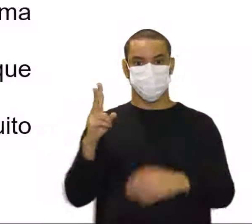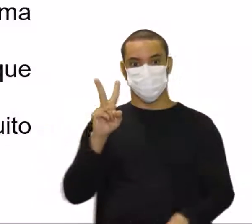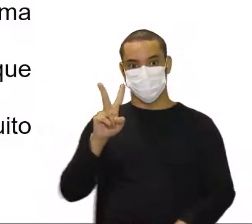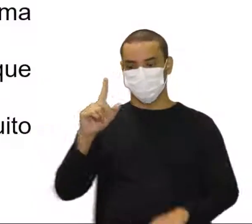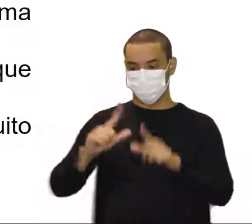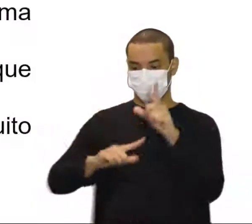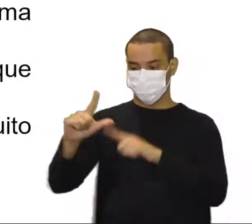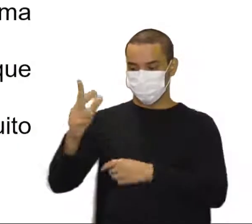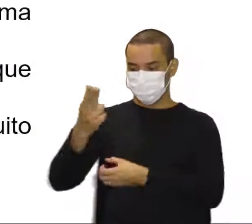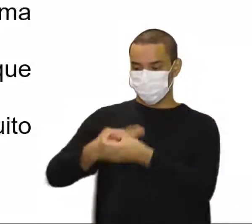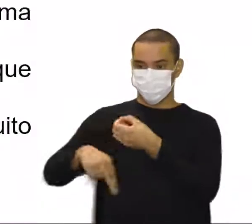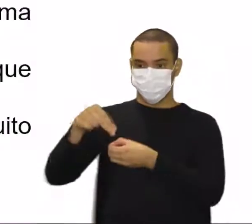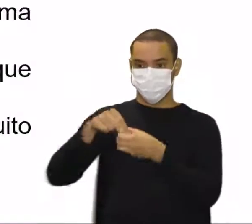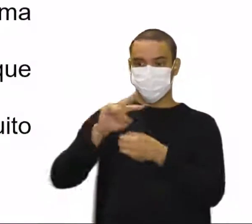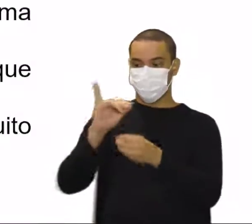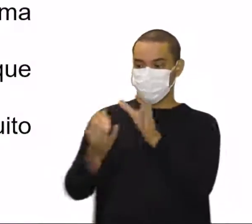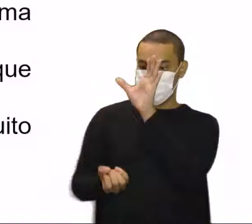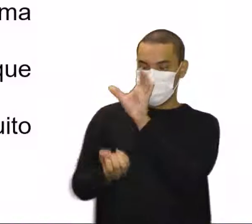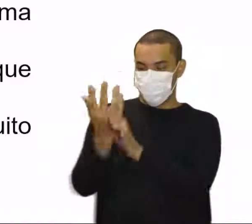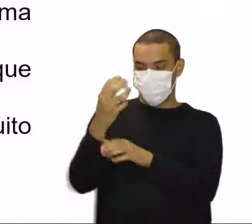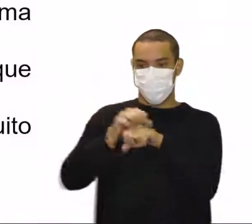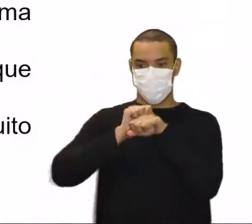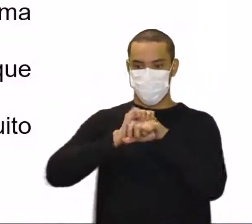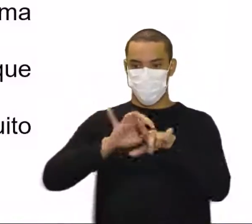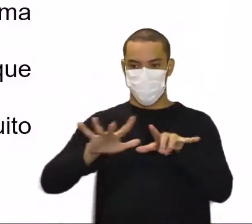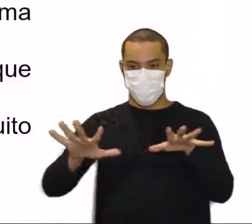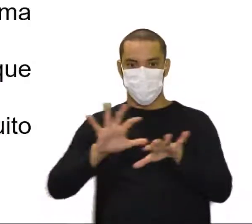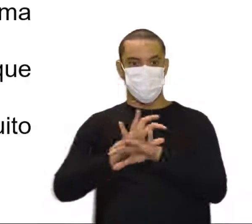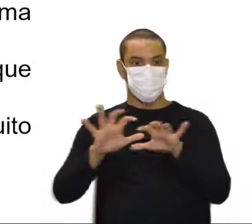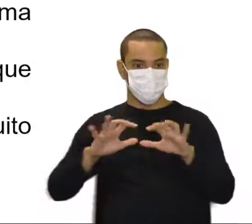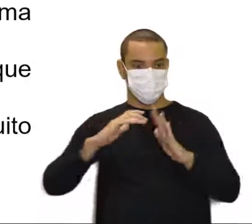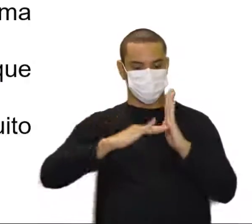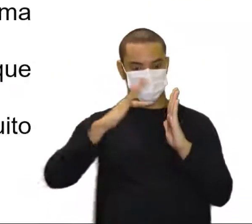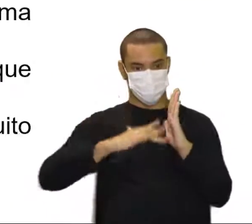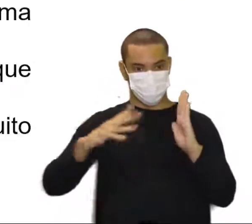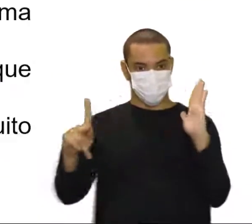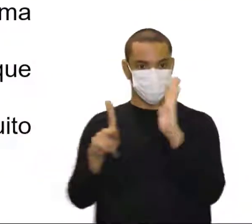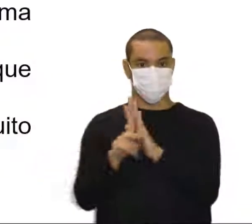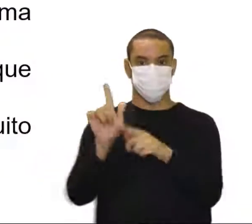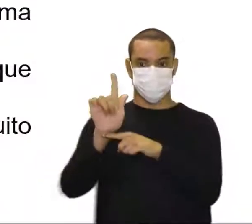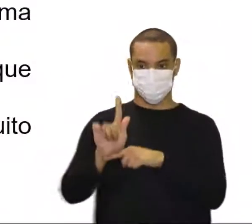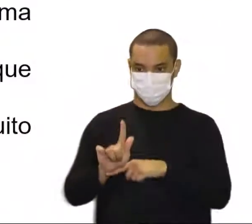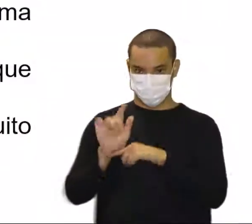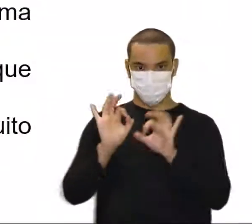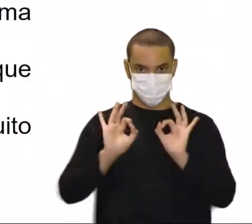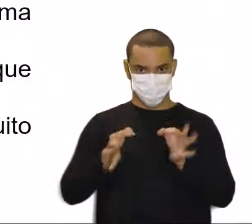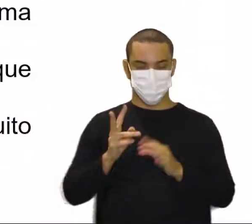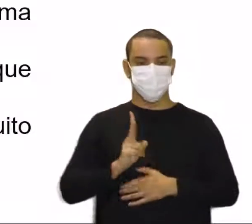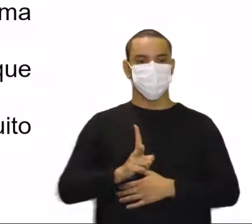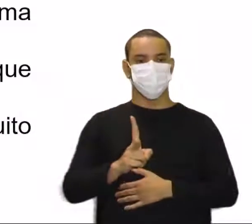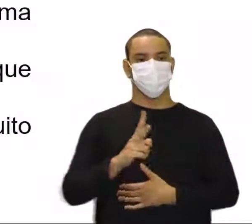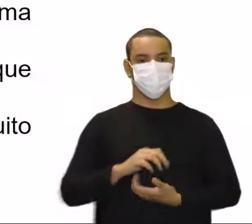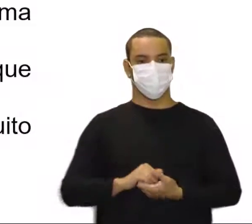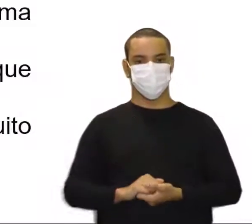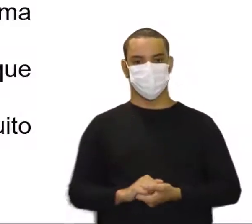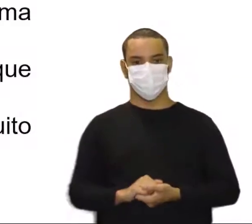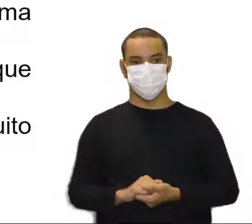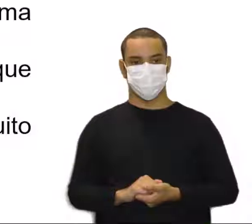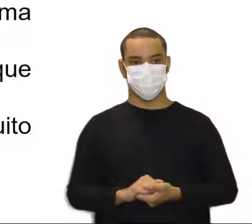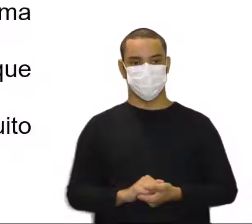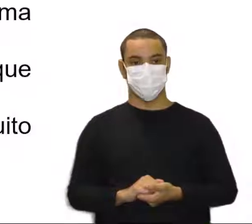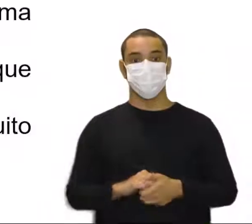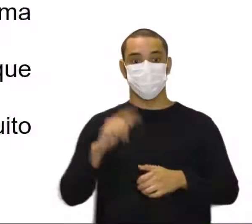nêutron, é que vai dar origem a essa propagação dessas ondas gravitacionais. Vamos continuar.